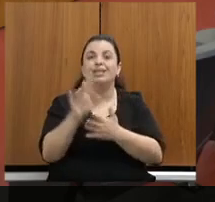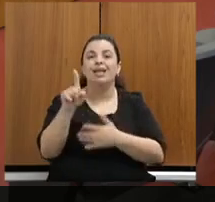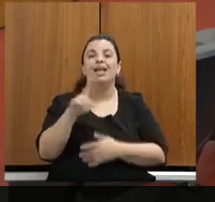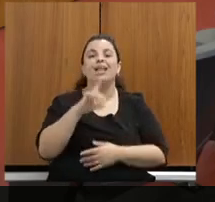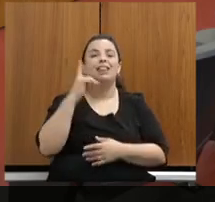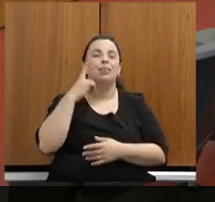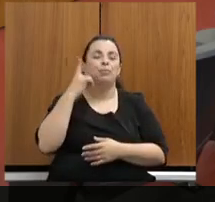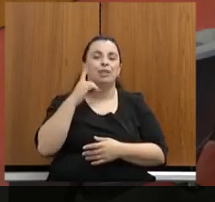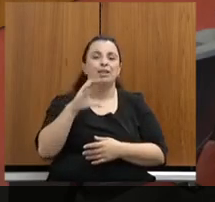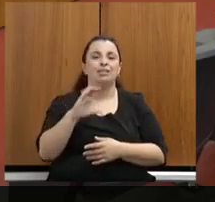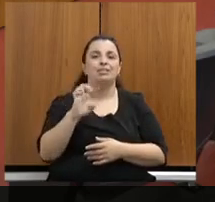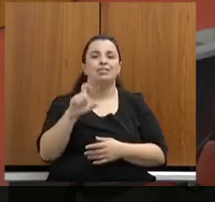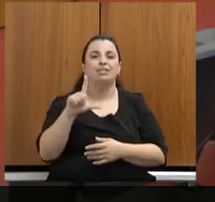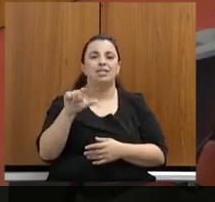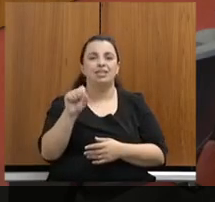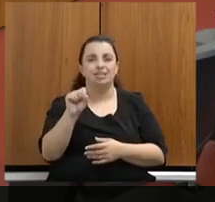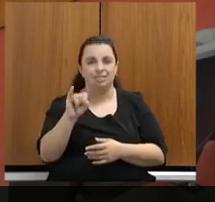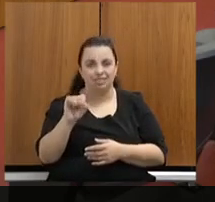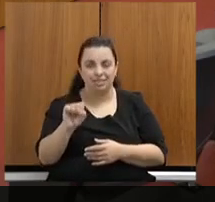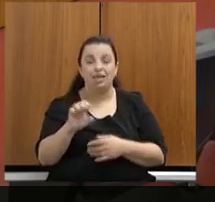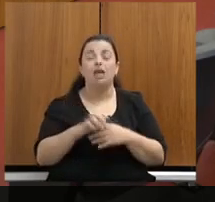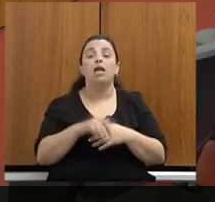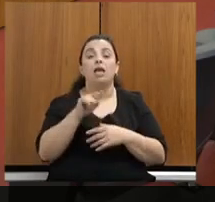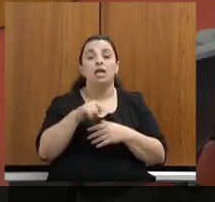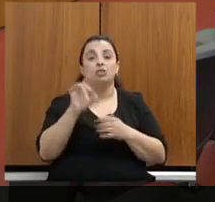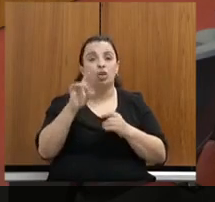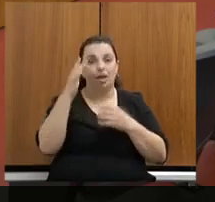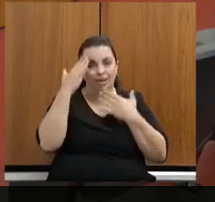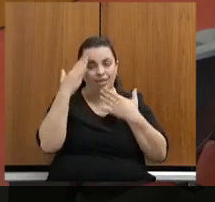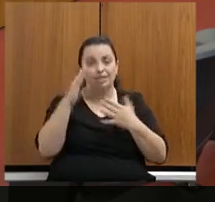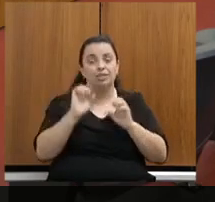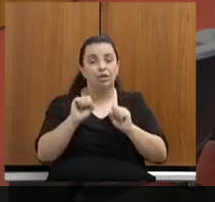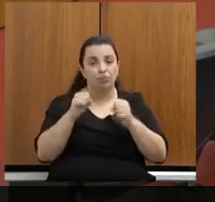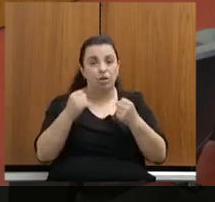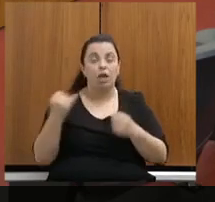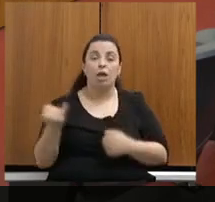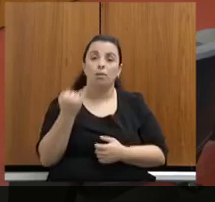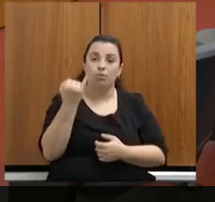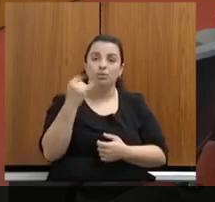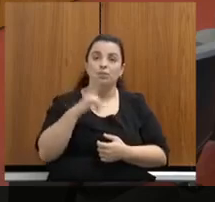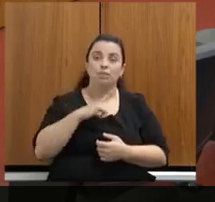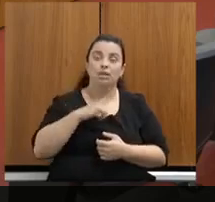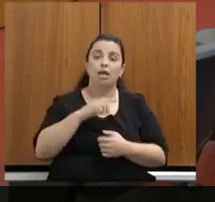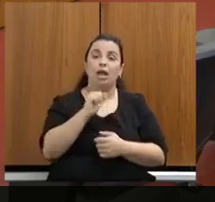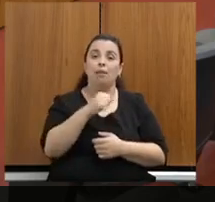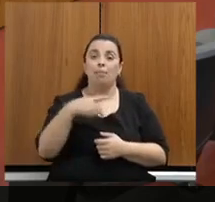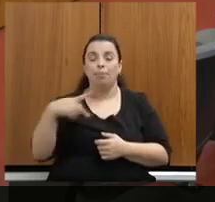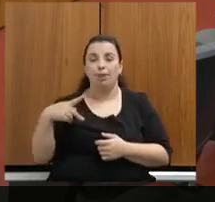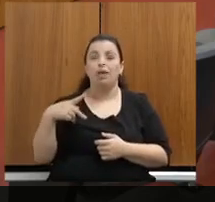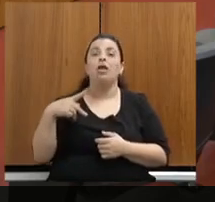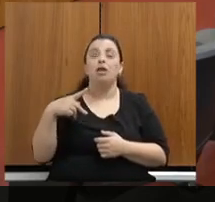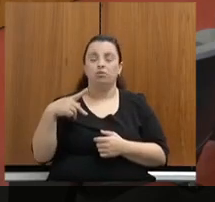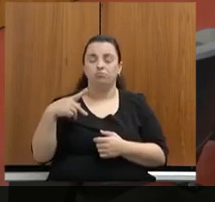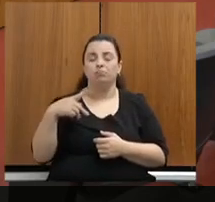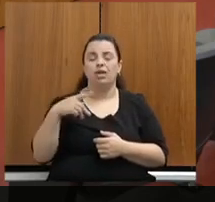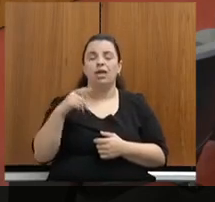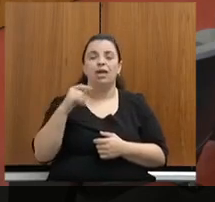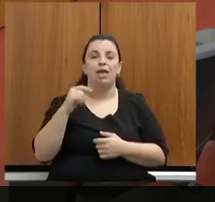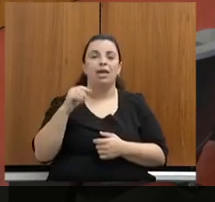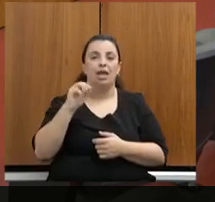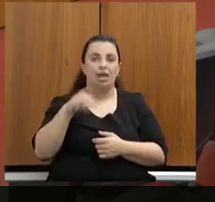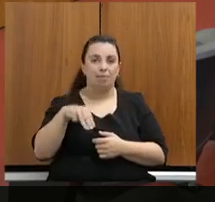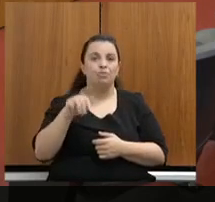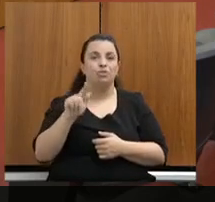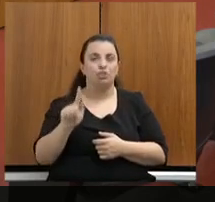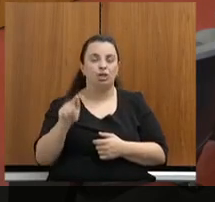réplica deputada ser Isabela perdão é só para agradecer e enfatizar a importância que tem um aplicativo MG mulheres realmente tem funcionado